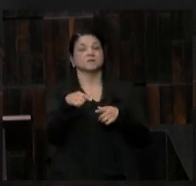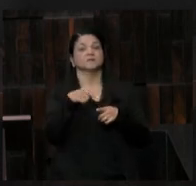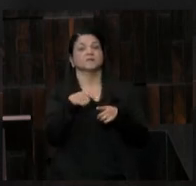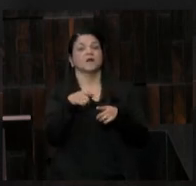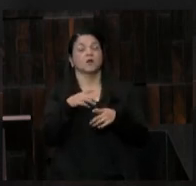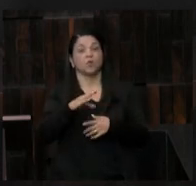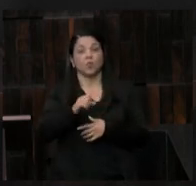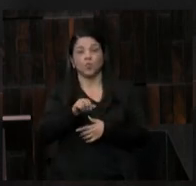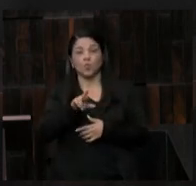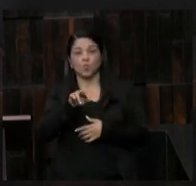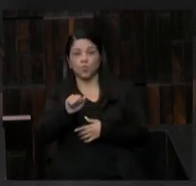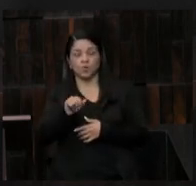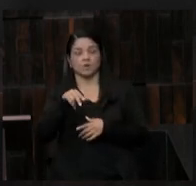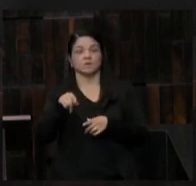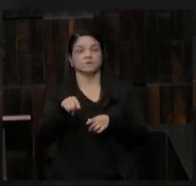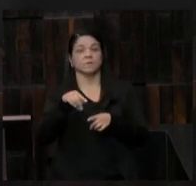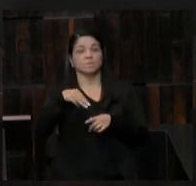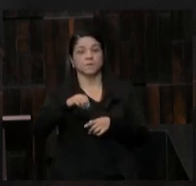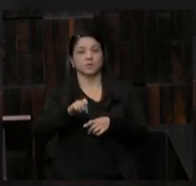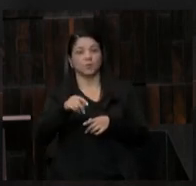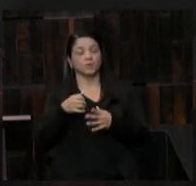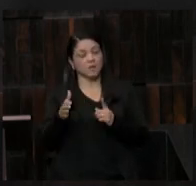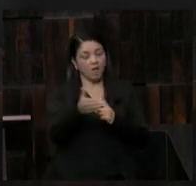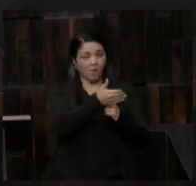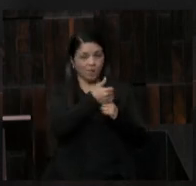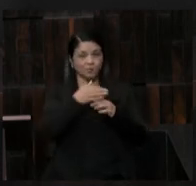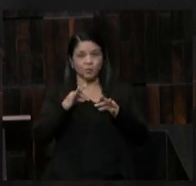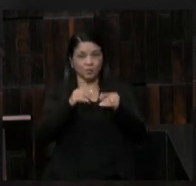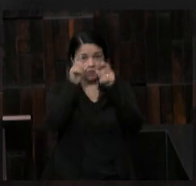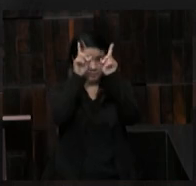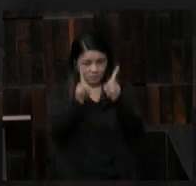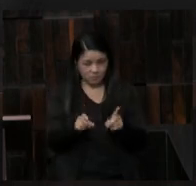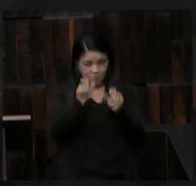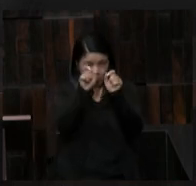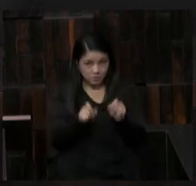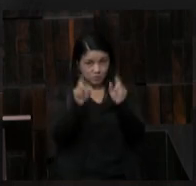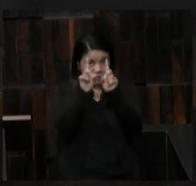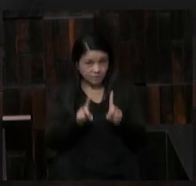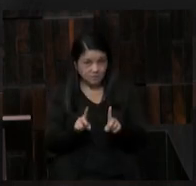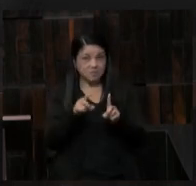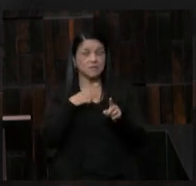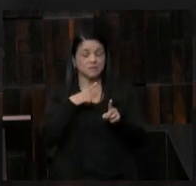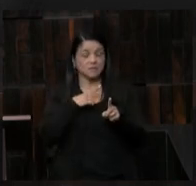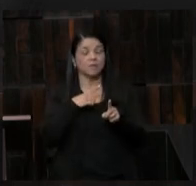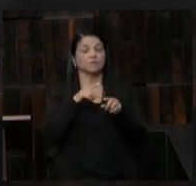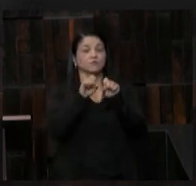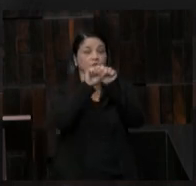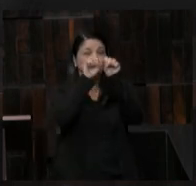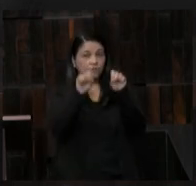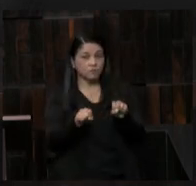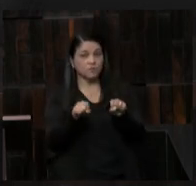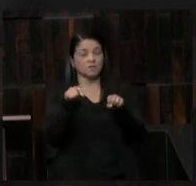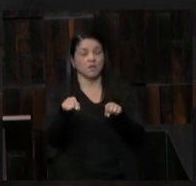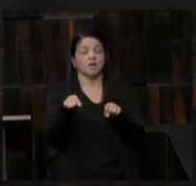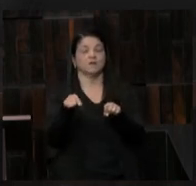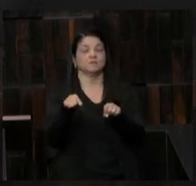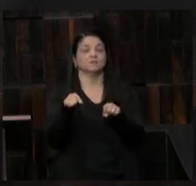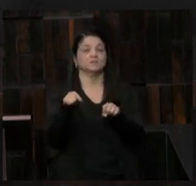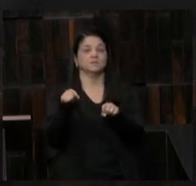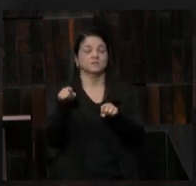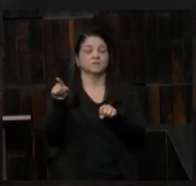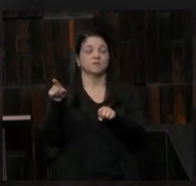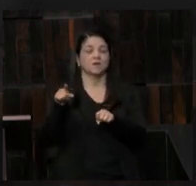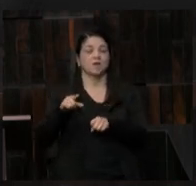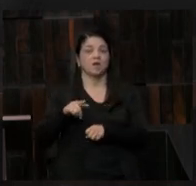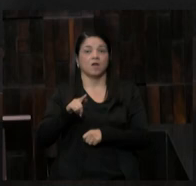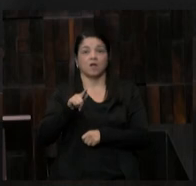espaço onde acolhemos todas as pessoas com deficiência. Temos pessoas com deficiência funcionárias da Cúria, aqui na Glória. Aqui